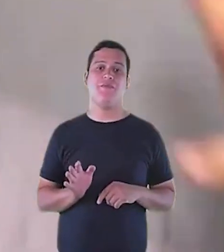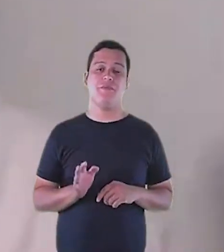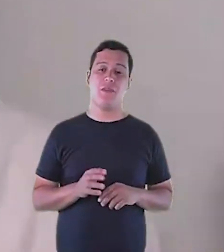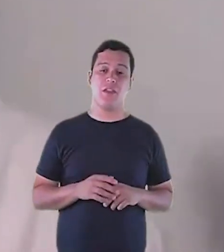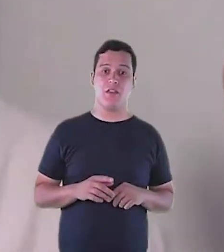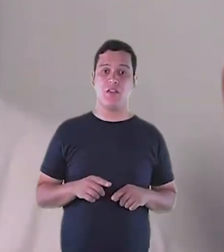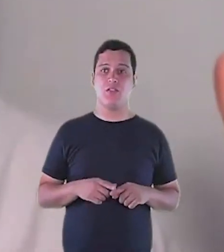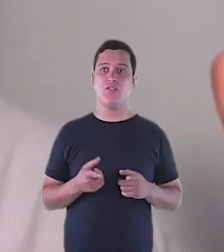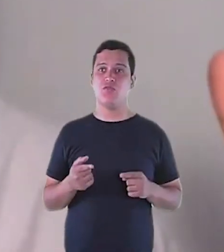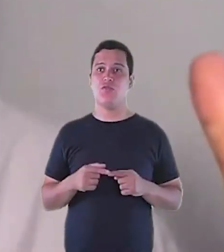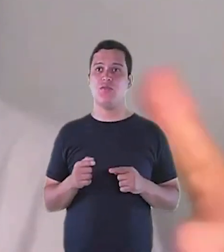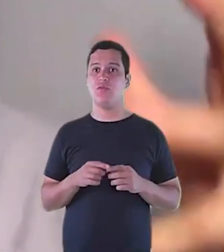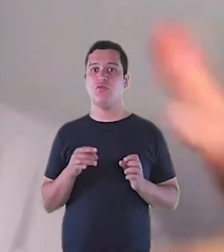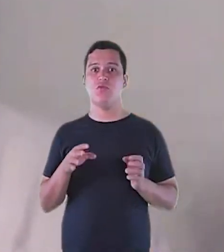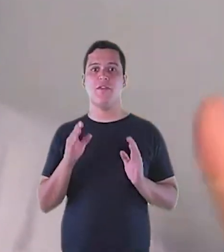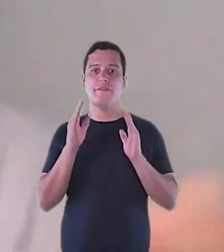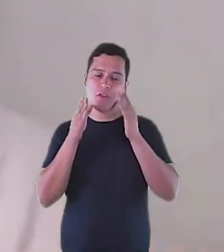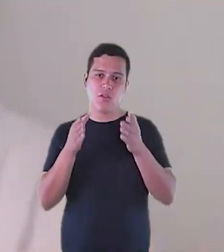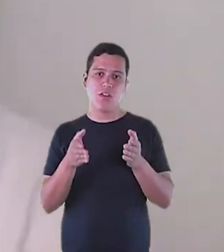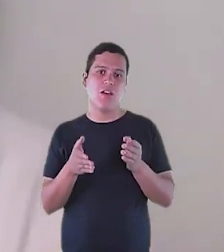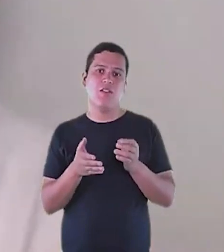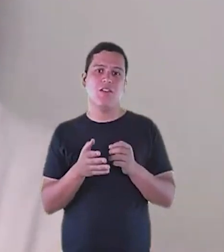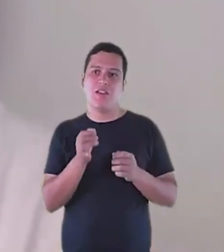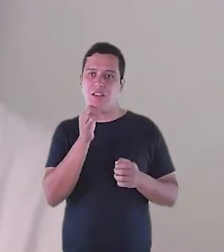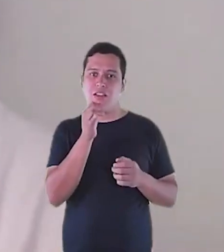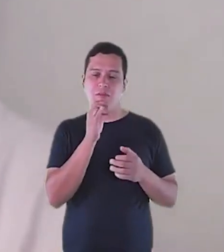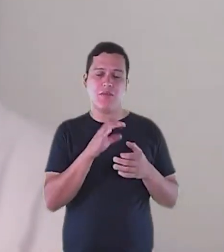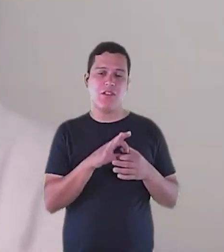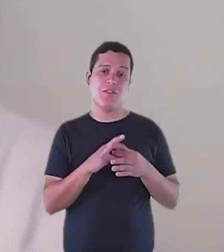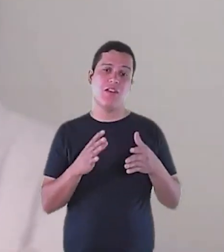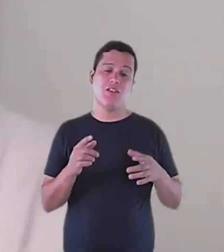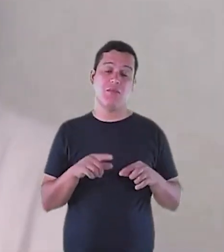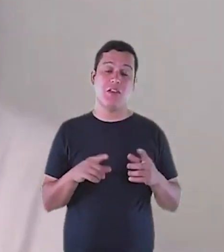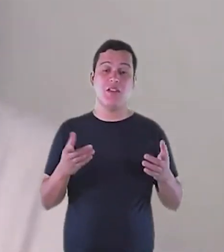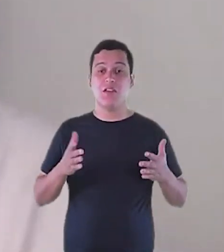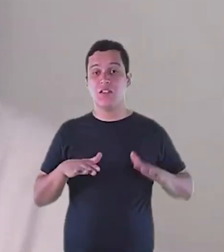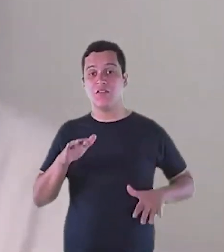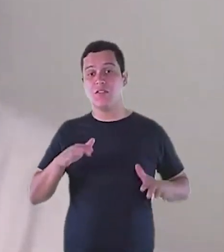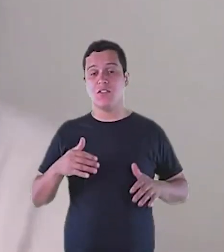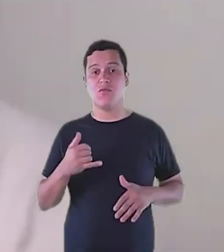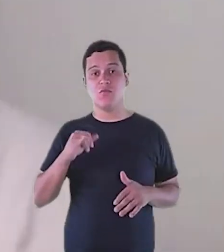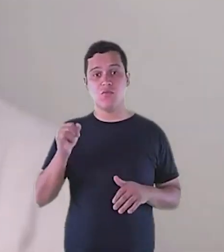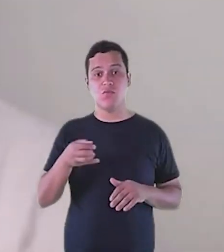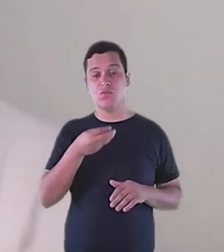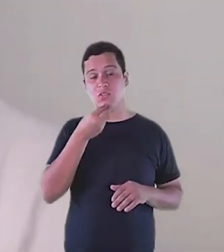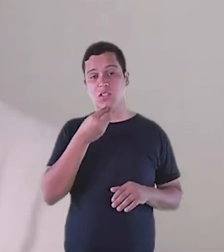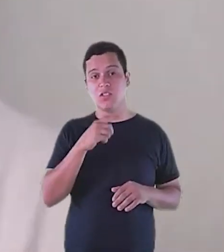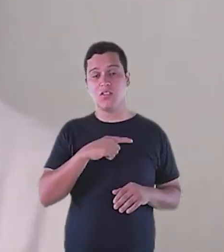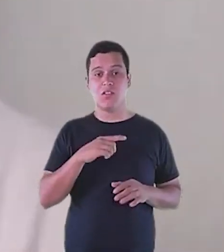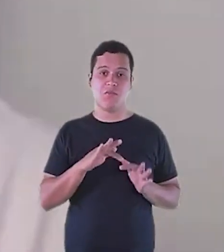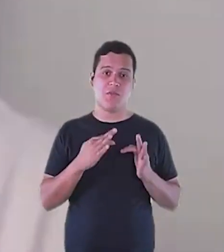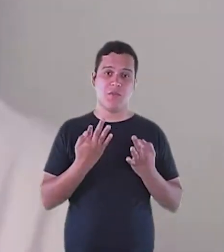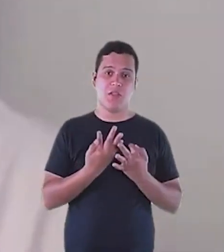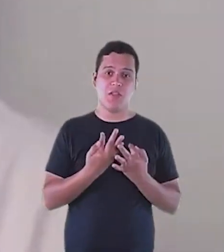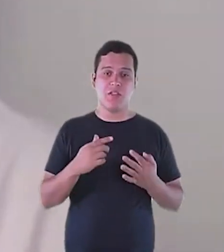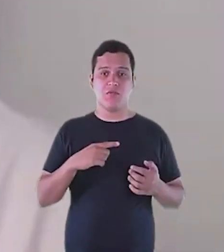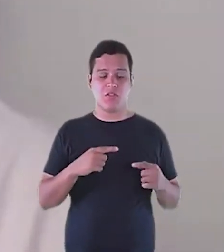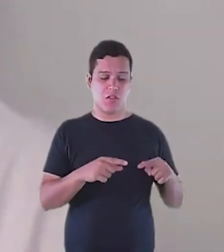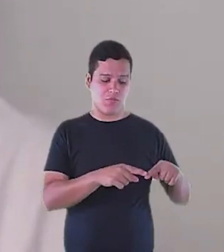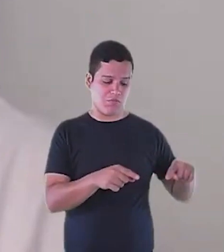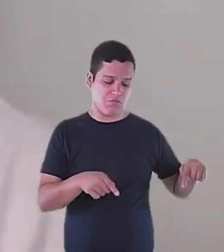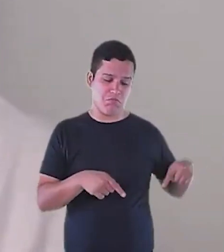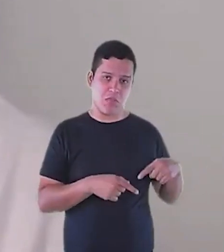como liberdade, né? Mas a oportunidade de constituir família, de cultivar uma horta no fundo do quintal, no fundo